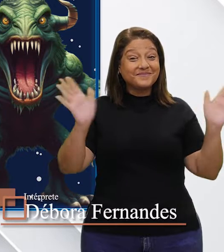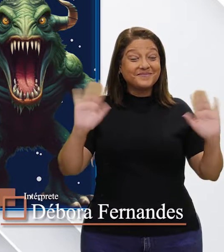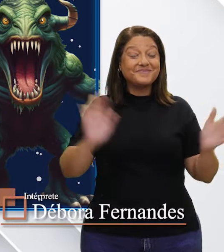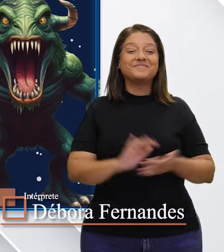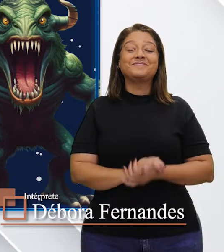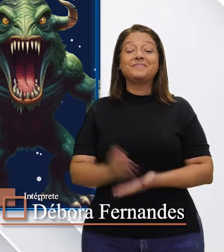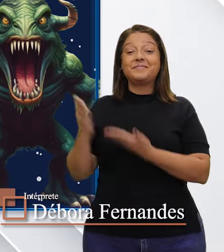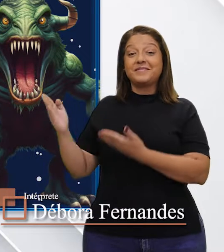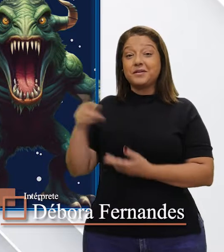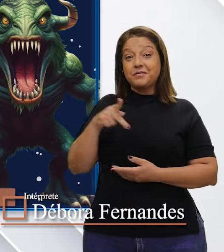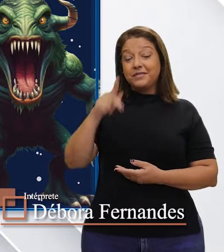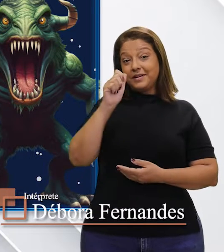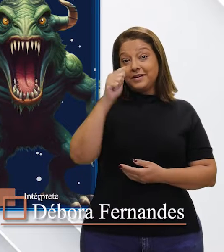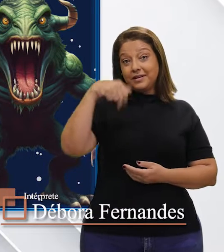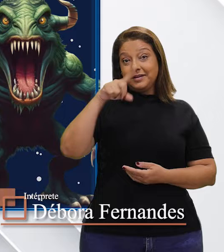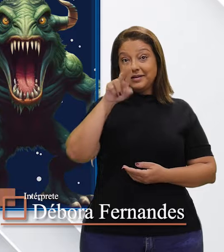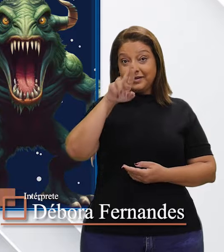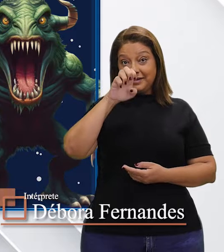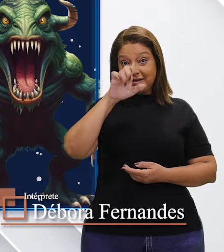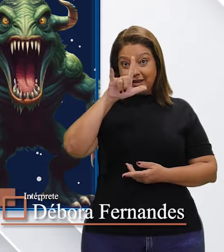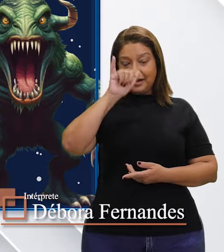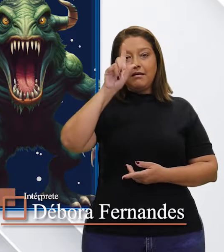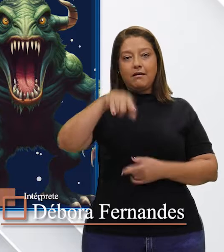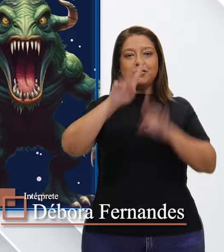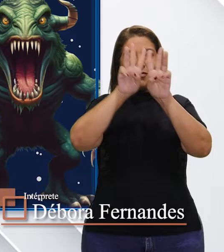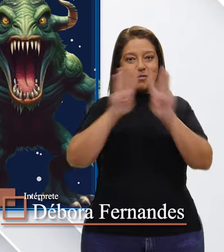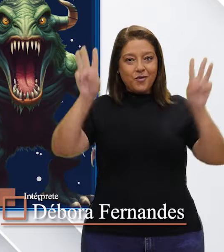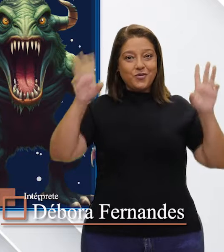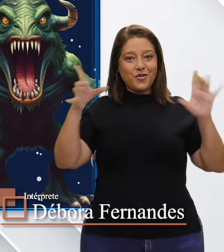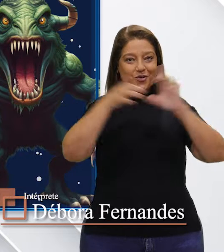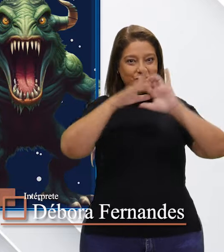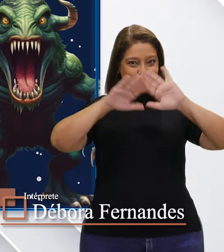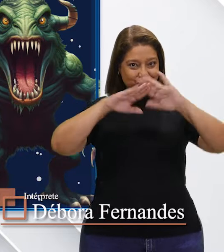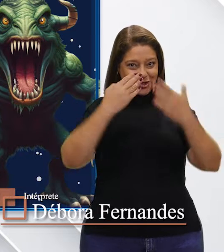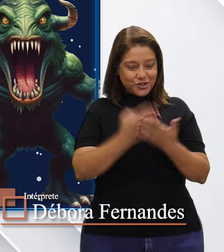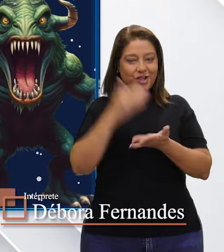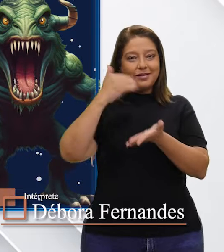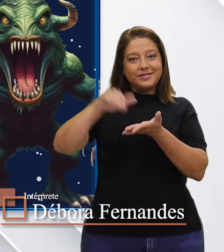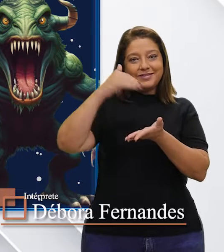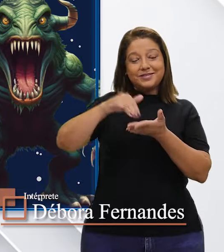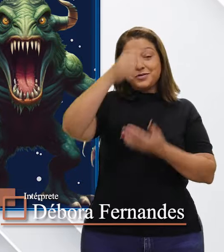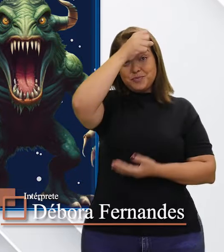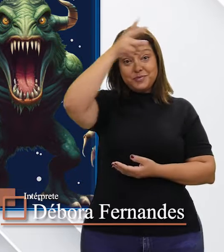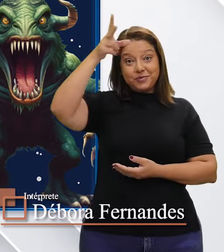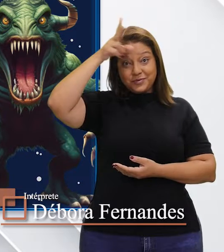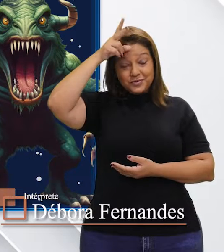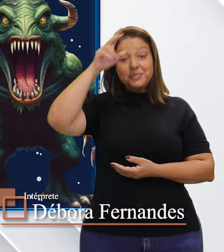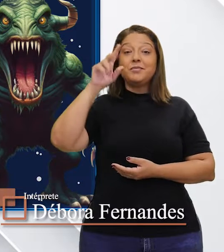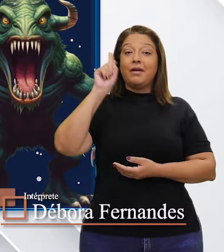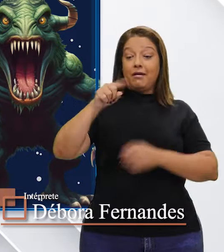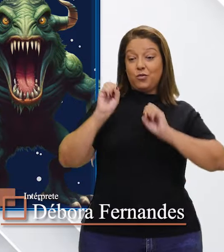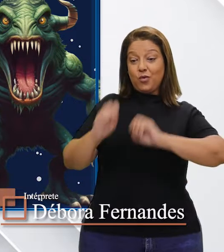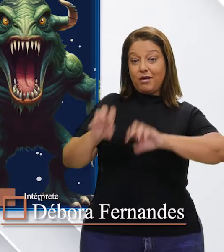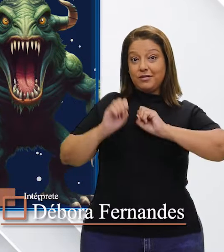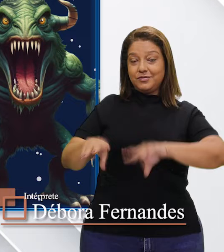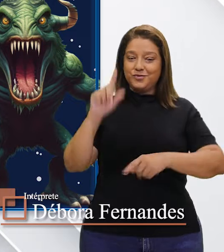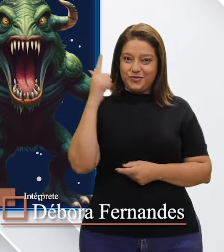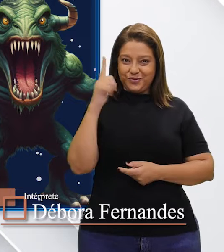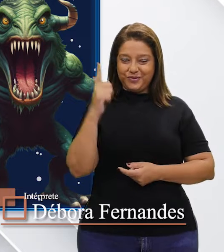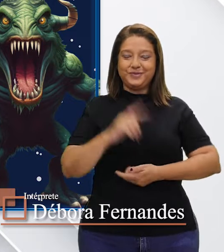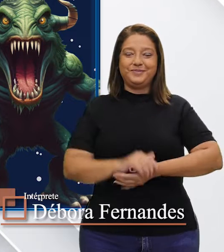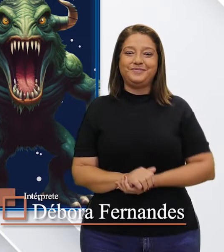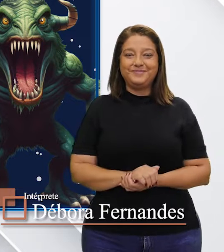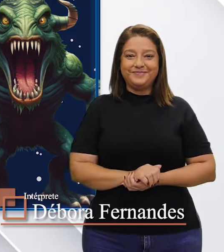Olá, pessoal! Eu sou a professora Andriele, do portal Conexão Escola, da Secretaria Municipal de Educação